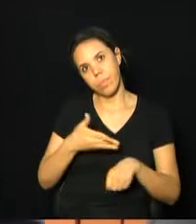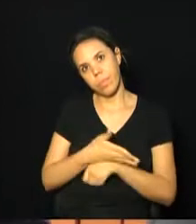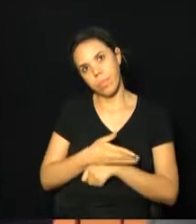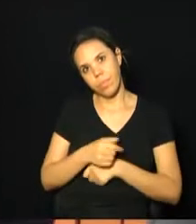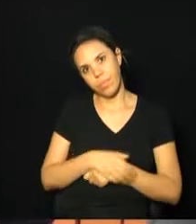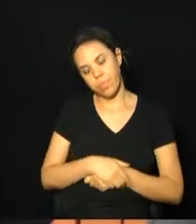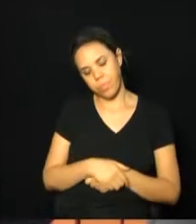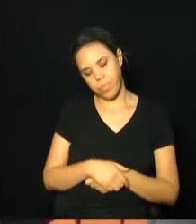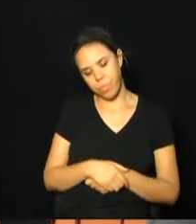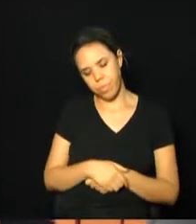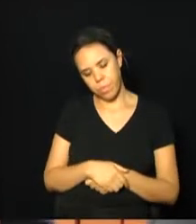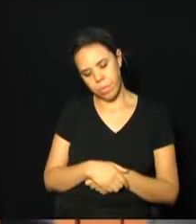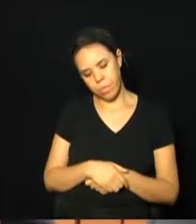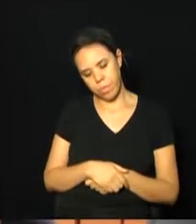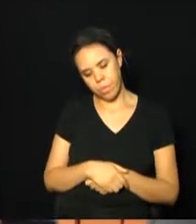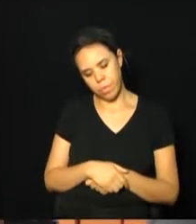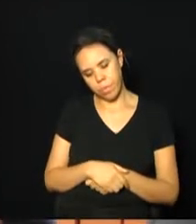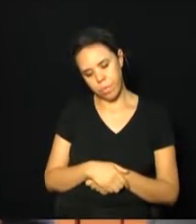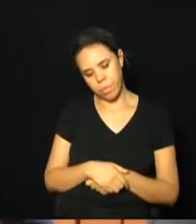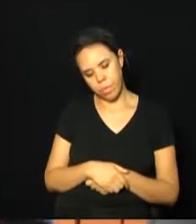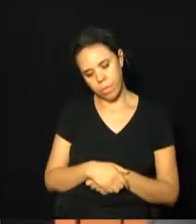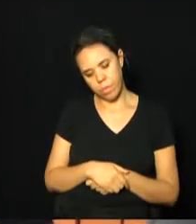gente,